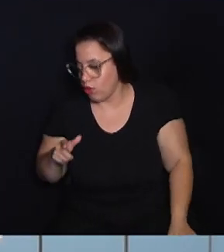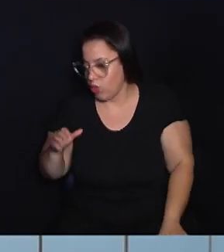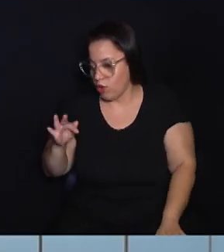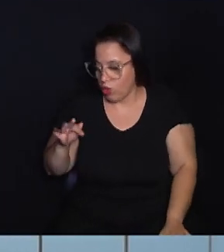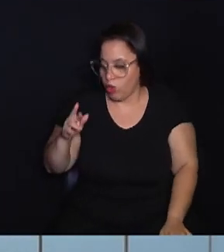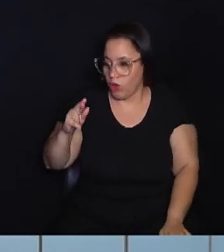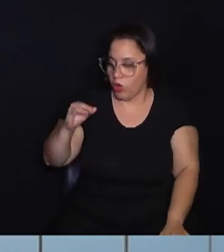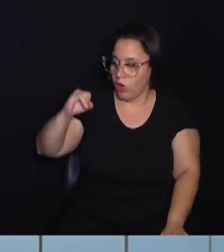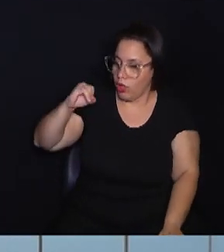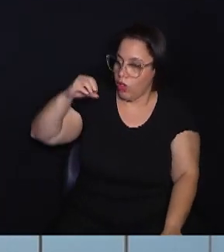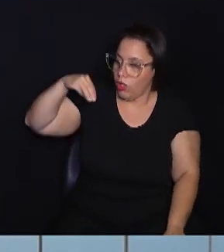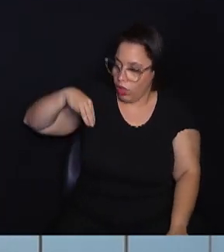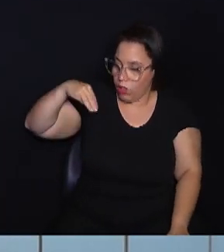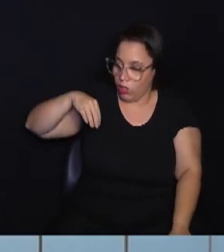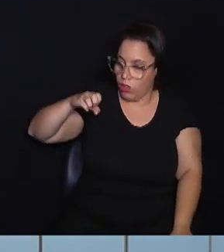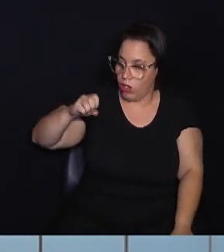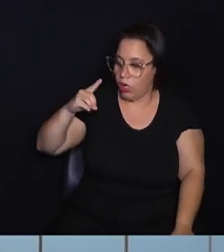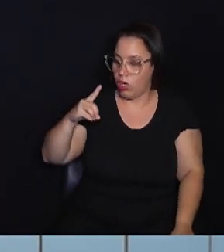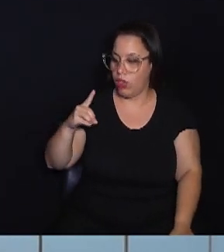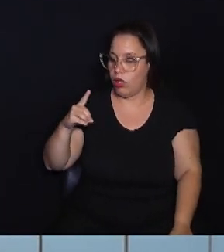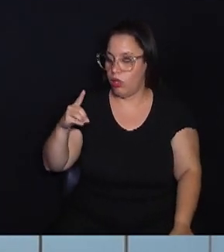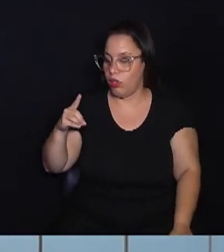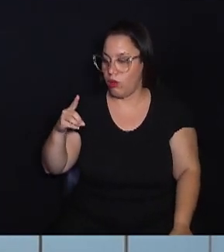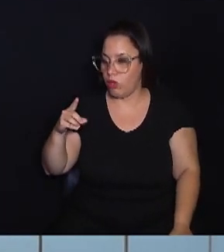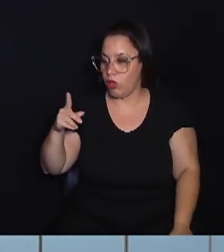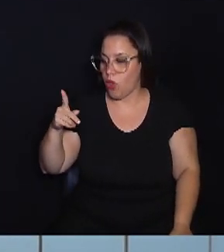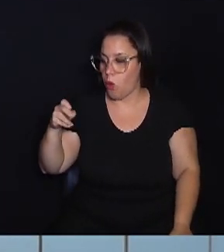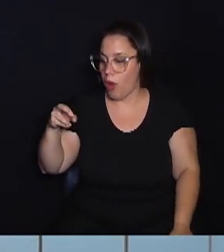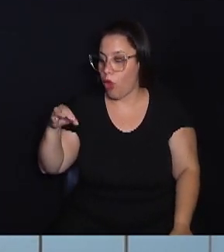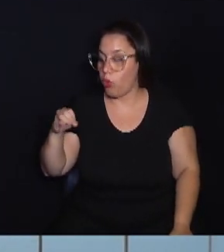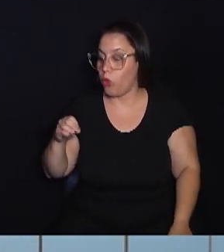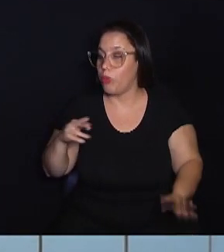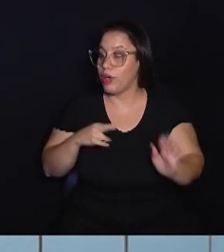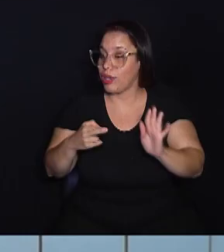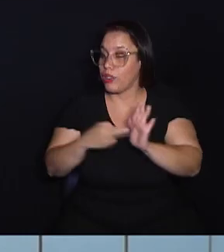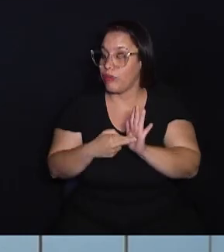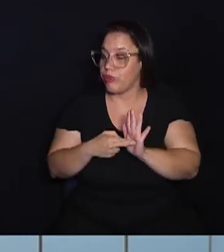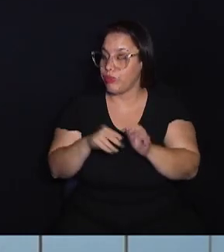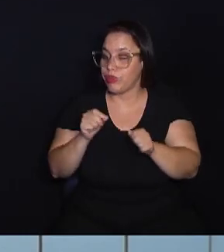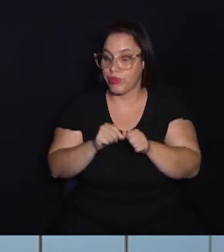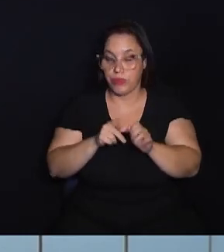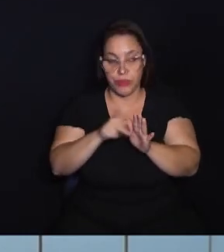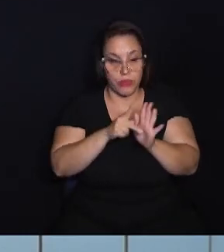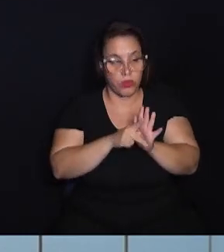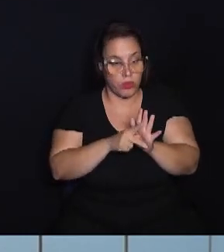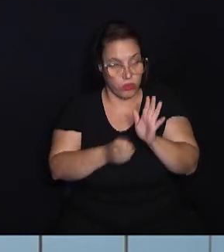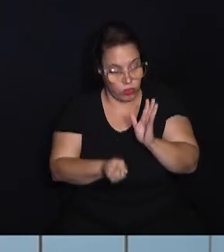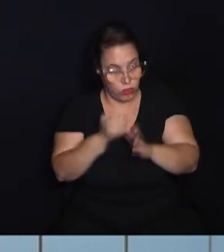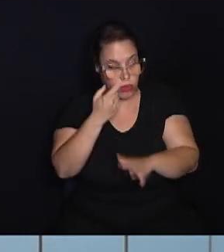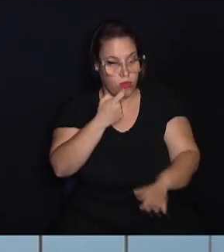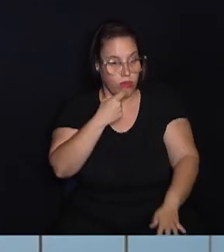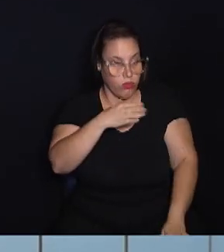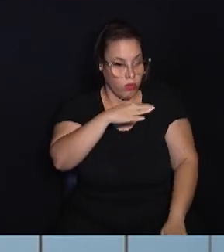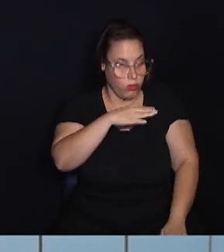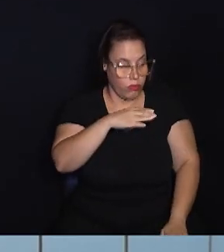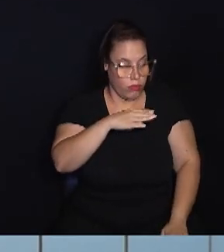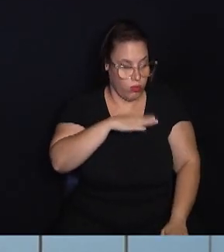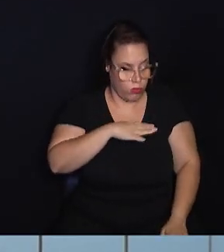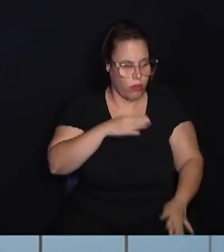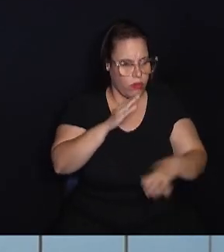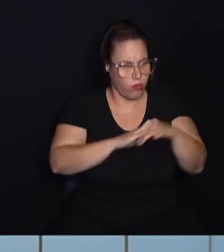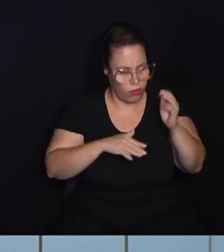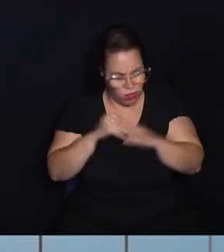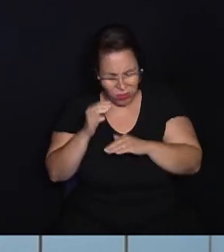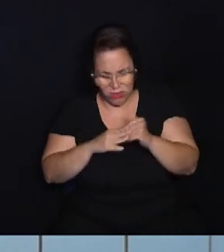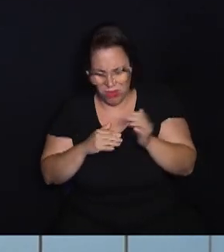o ISUP, que também o Paulo representa, fazer um projeto piloto em Campinas com capacitação,